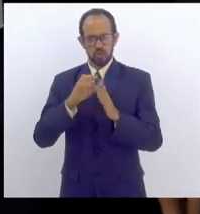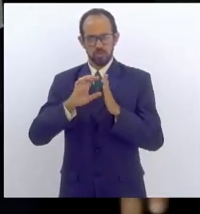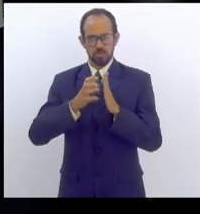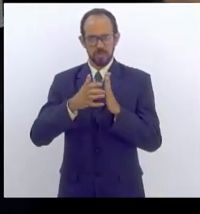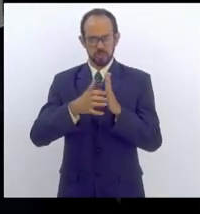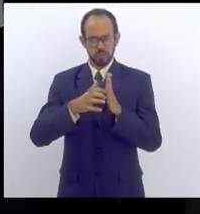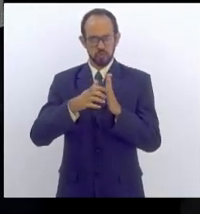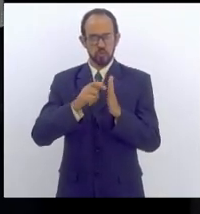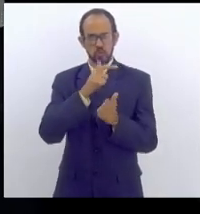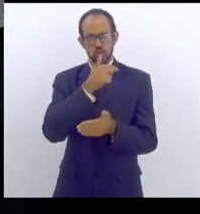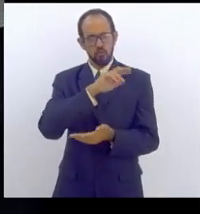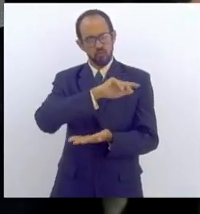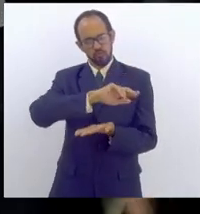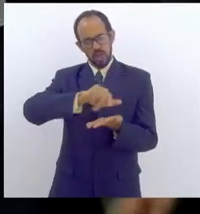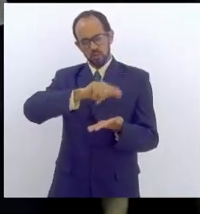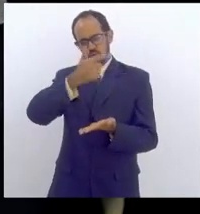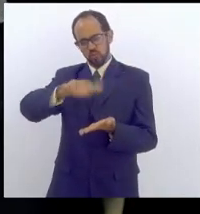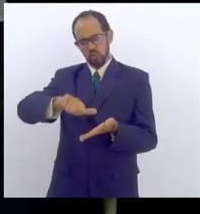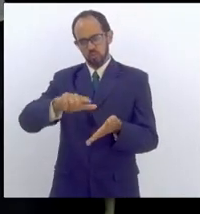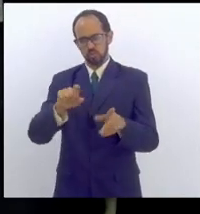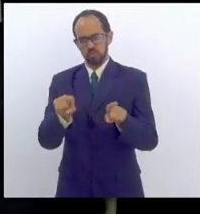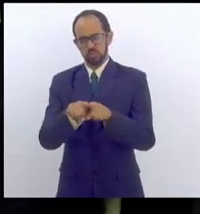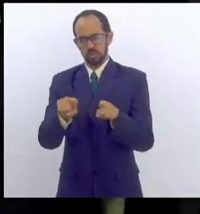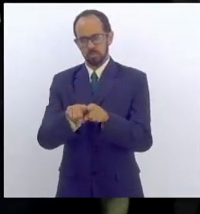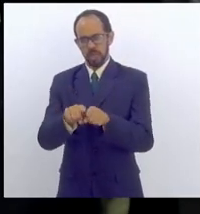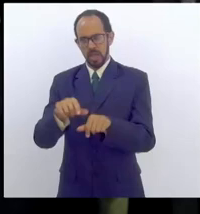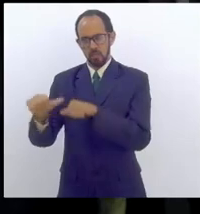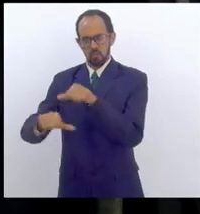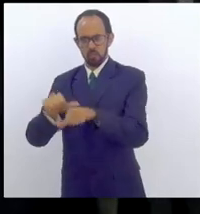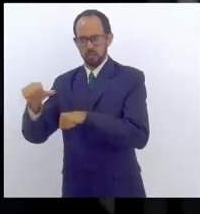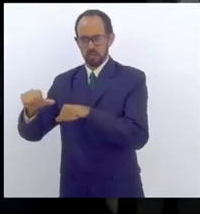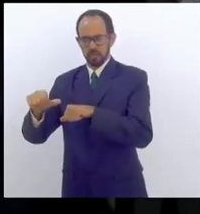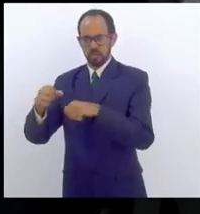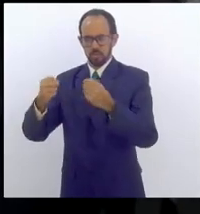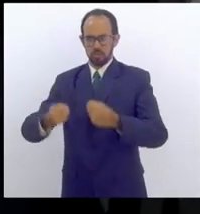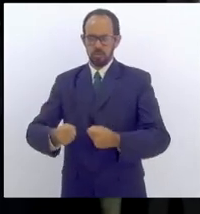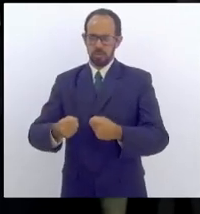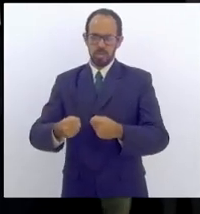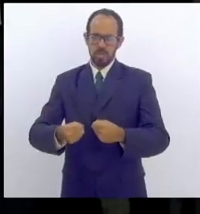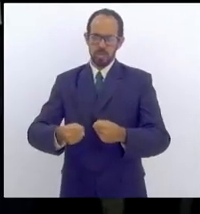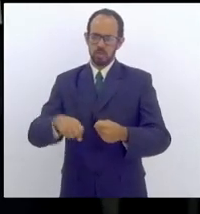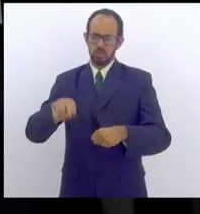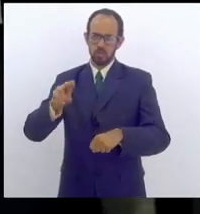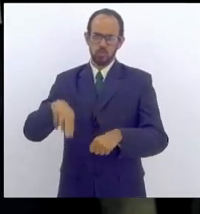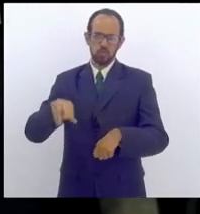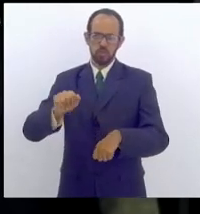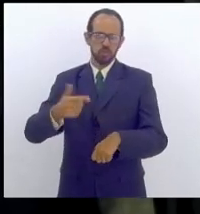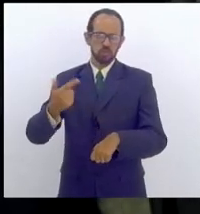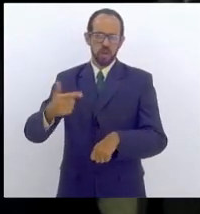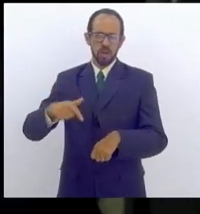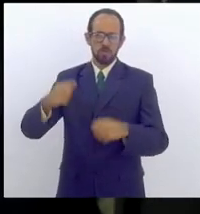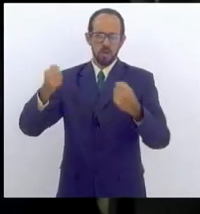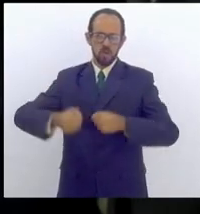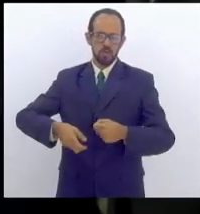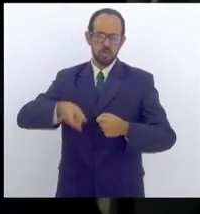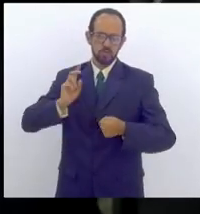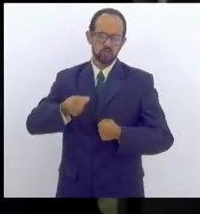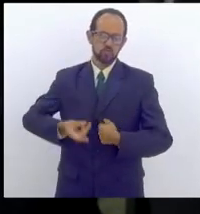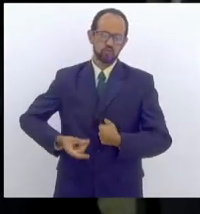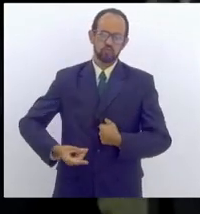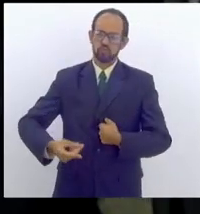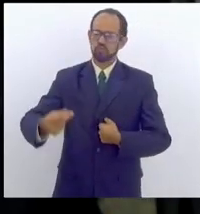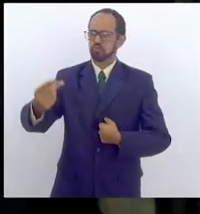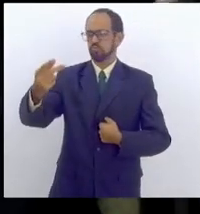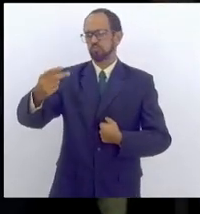outros partidos a alternância de poder. Não tem poder que se perpetue para sempre. O